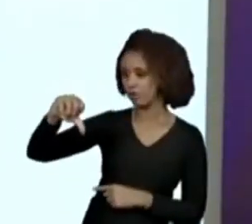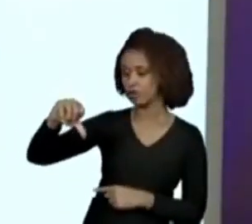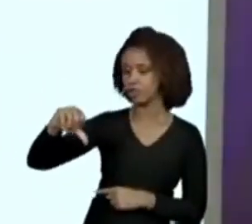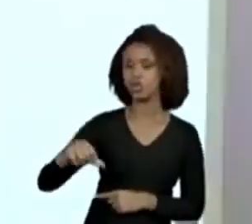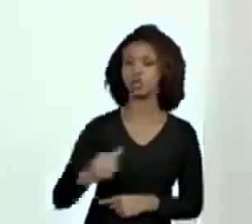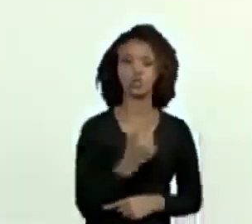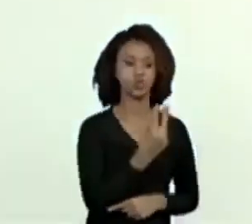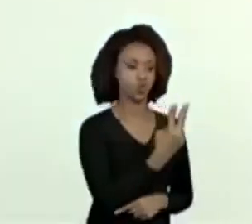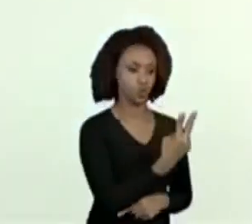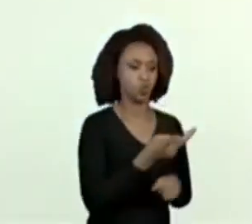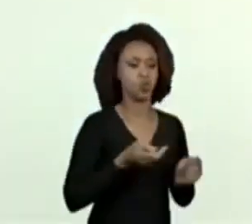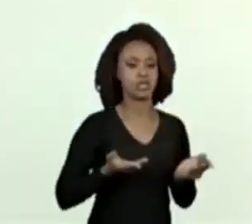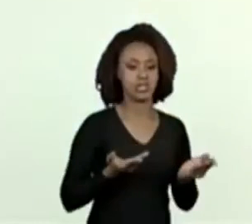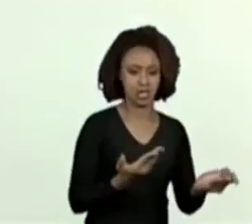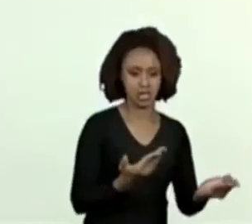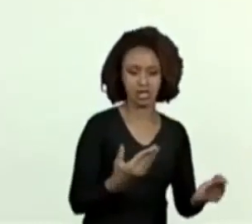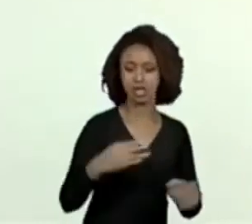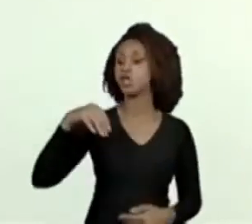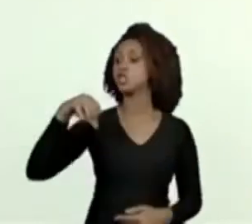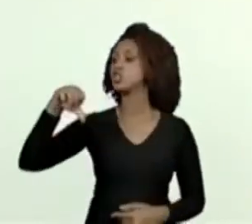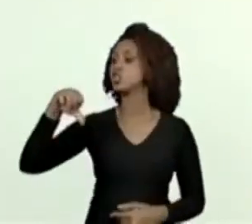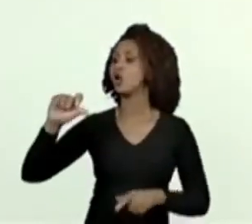pães.